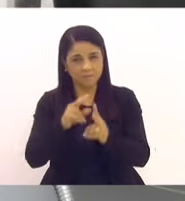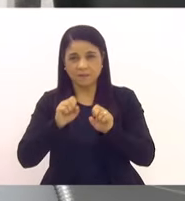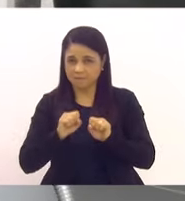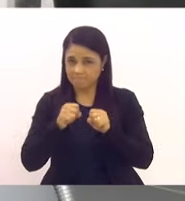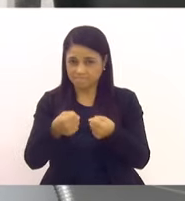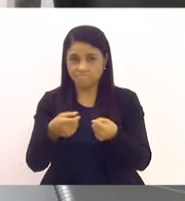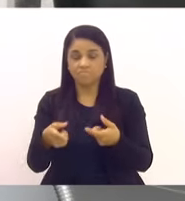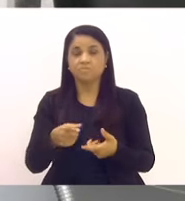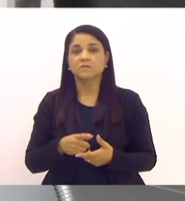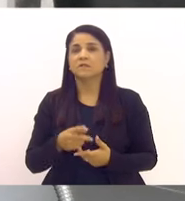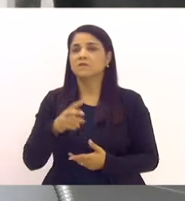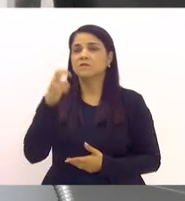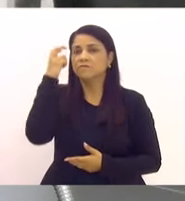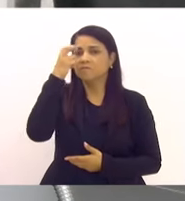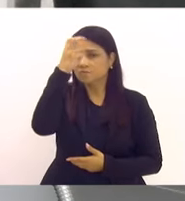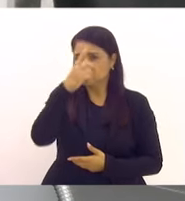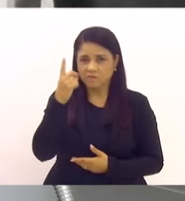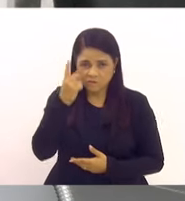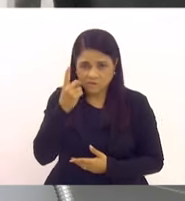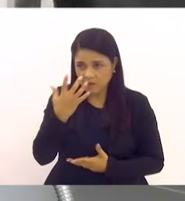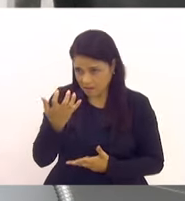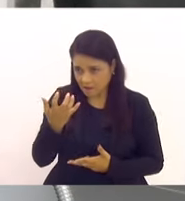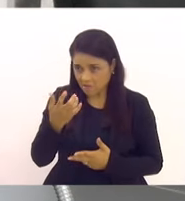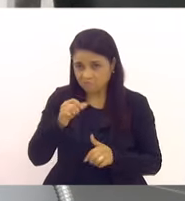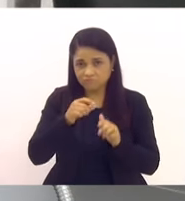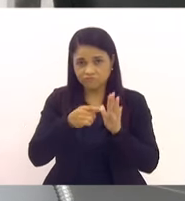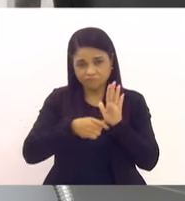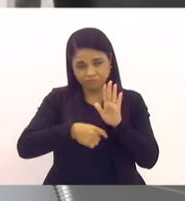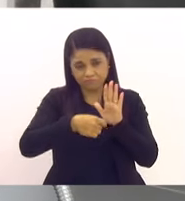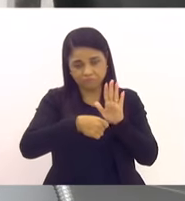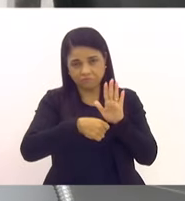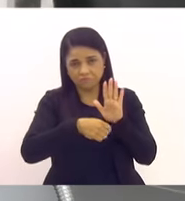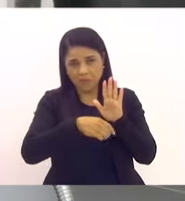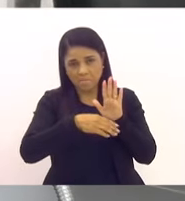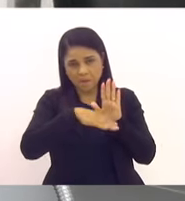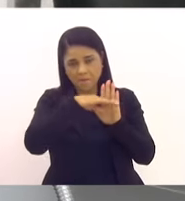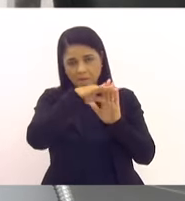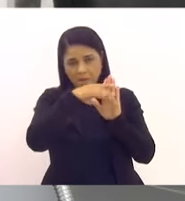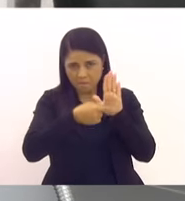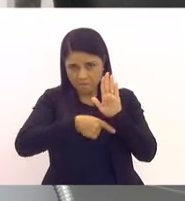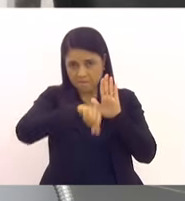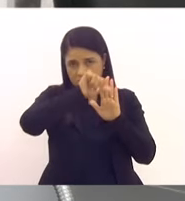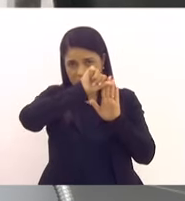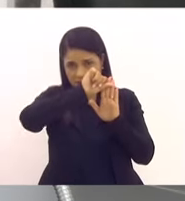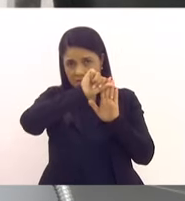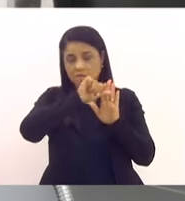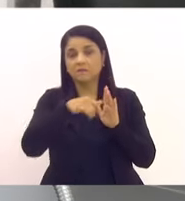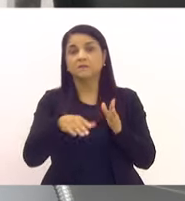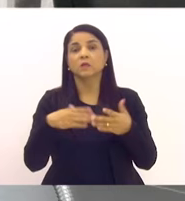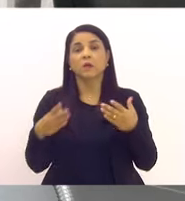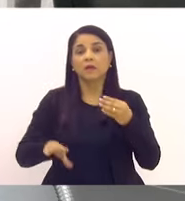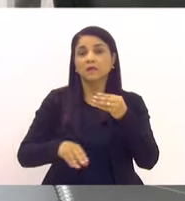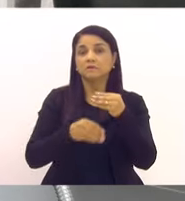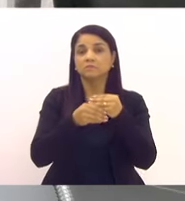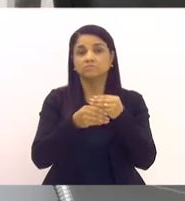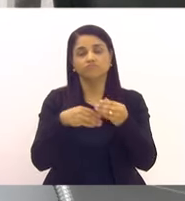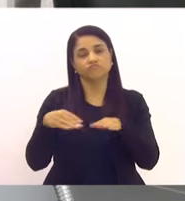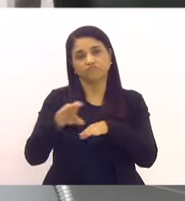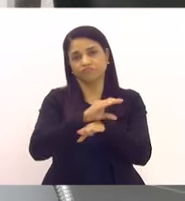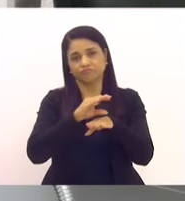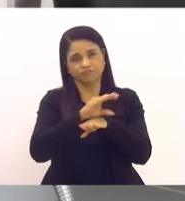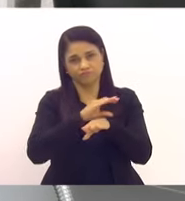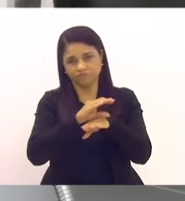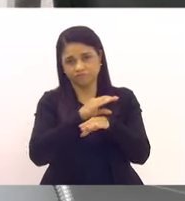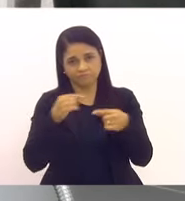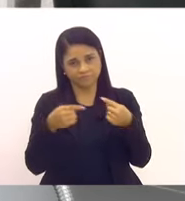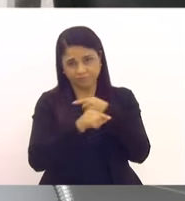quer inverter mais algum? Não, né? Saiu? Não quer. Então vamos fazer o bloco. Na verdade, a anexação não há inconstitucionalidade.